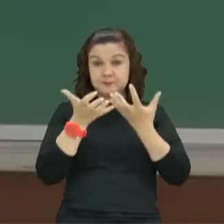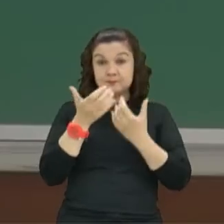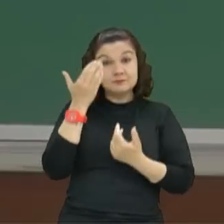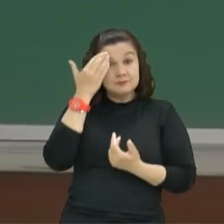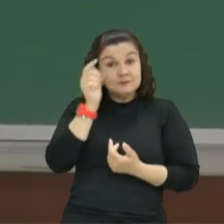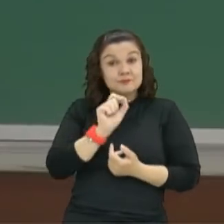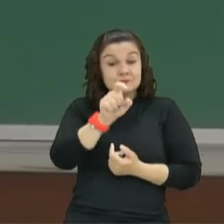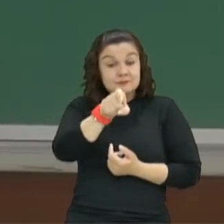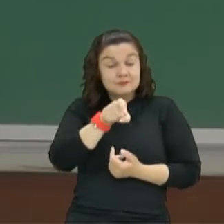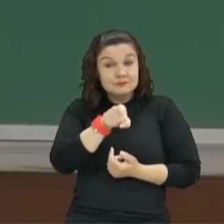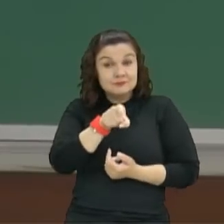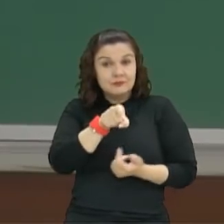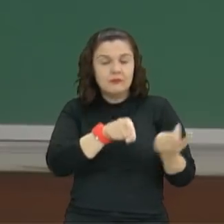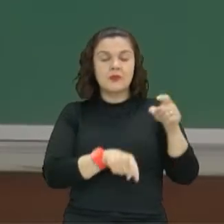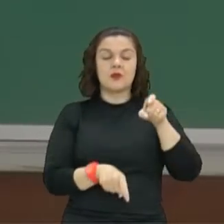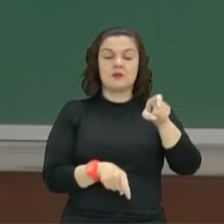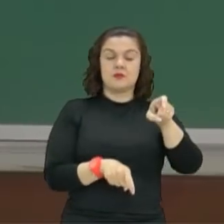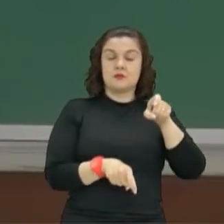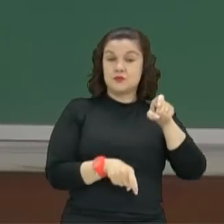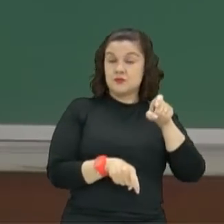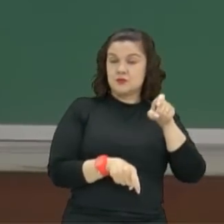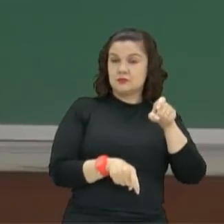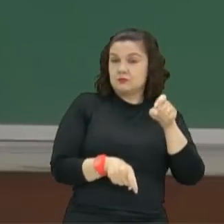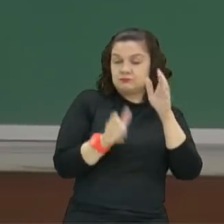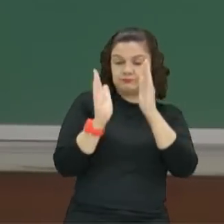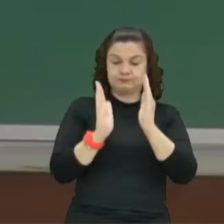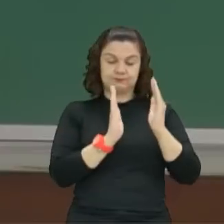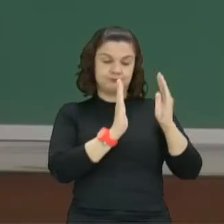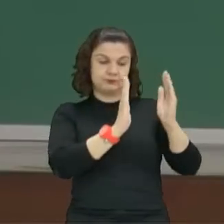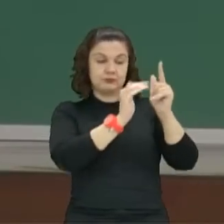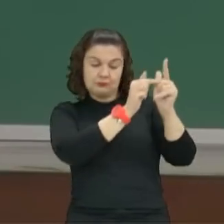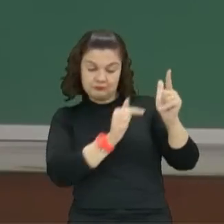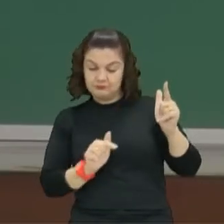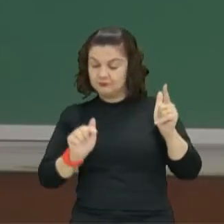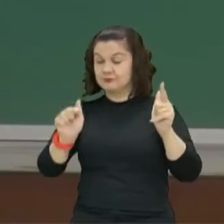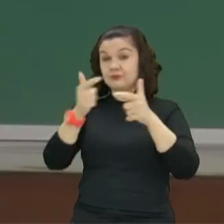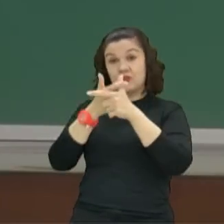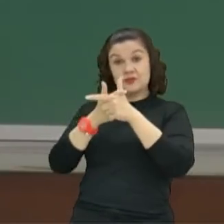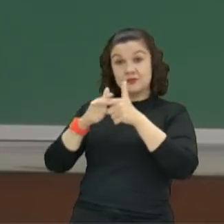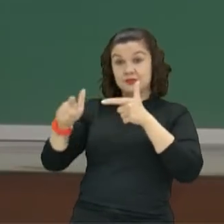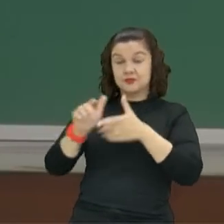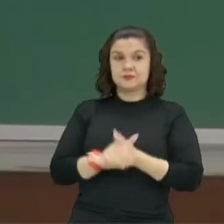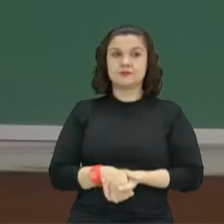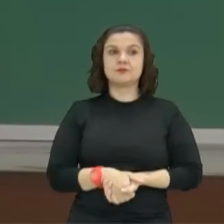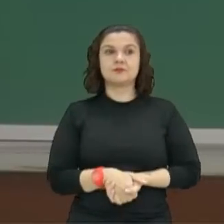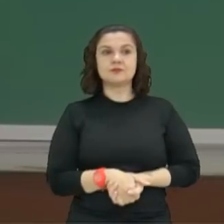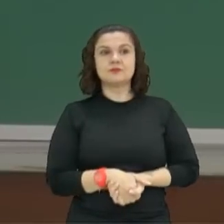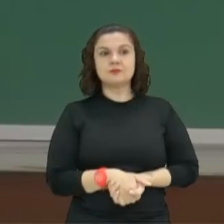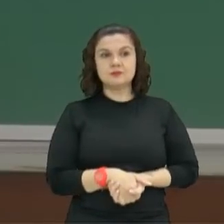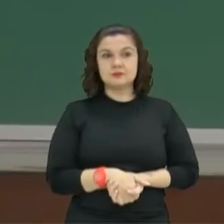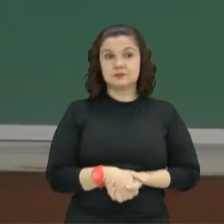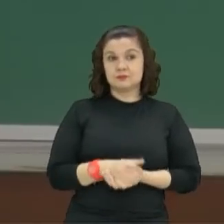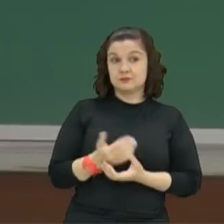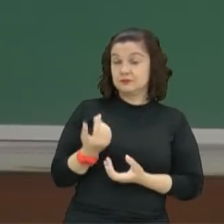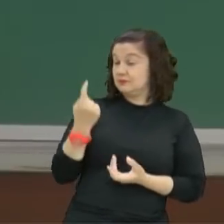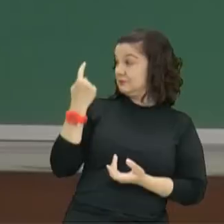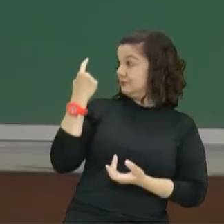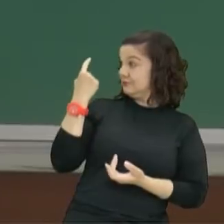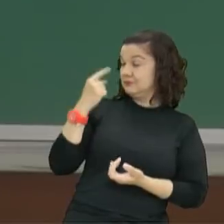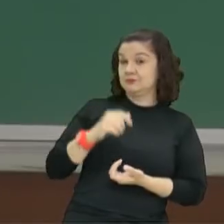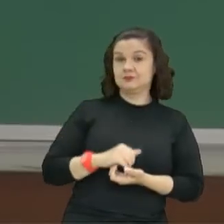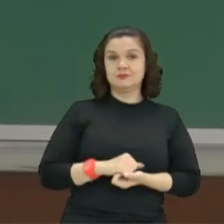valor de x. Então, o que que eu faço? Simplesmente, está multiplicando, passa dividindo. Então, ficou log de 2y